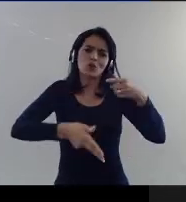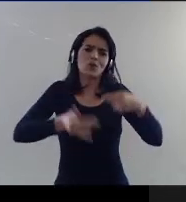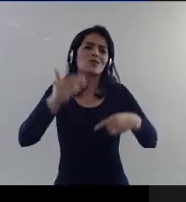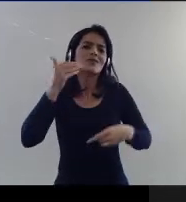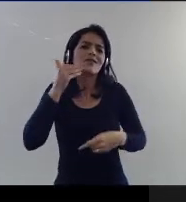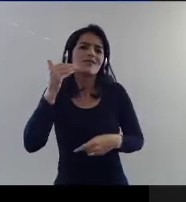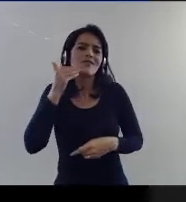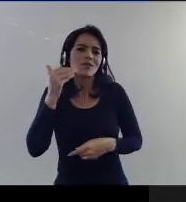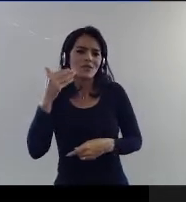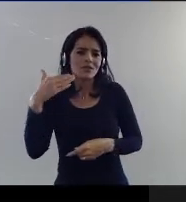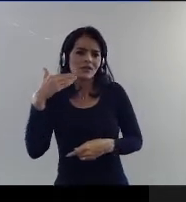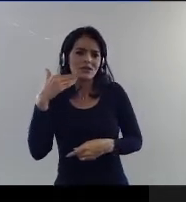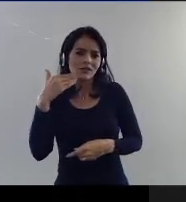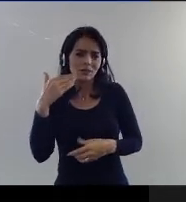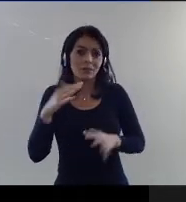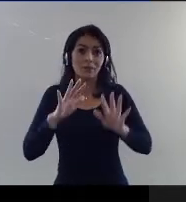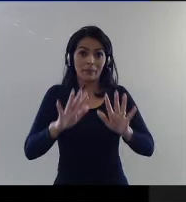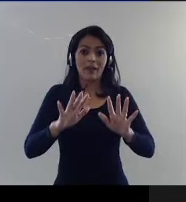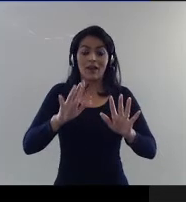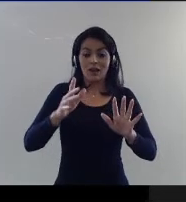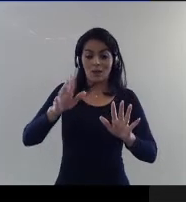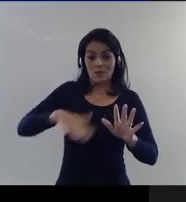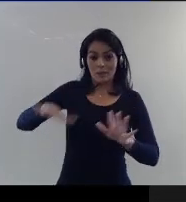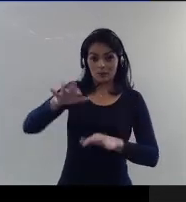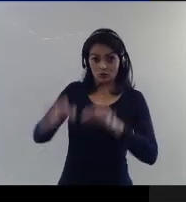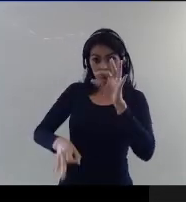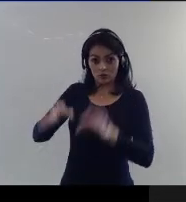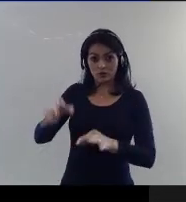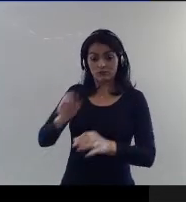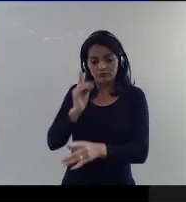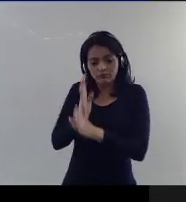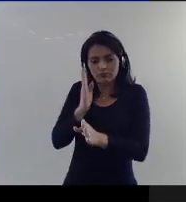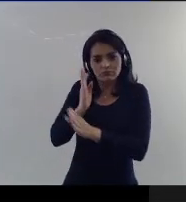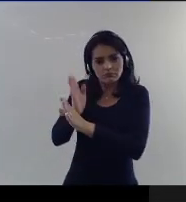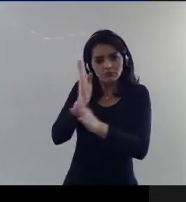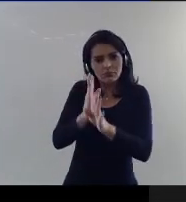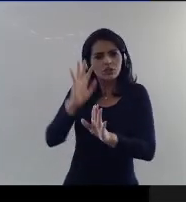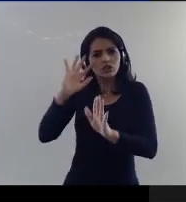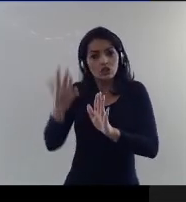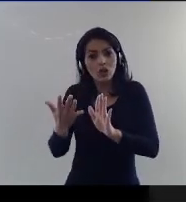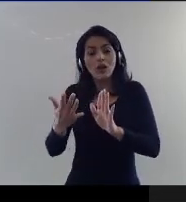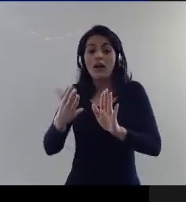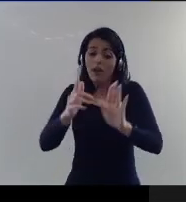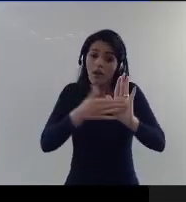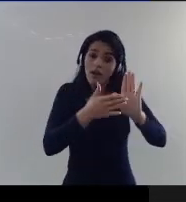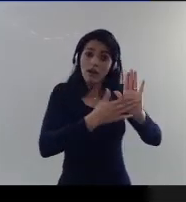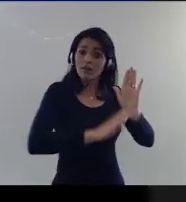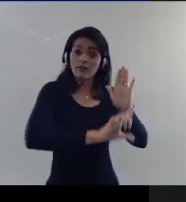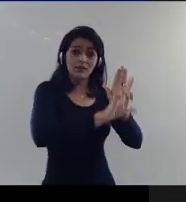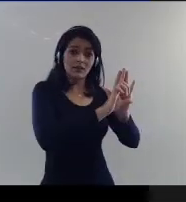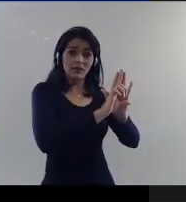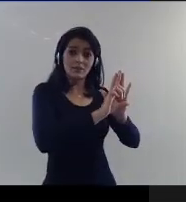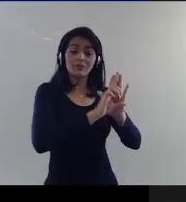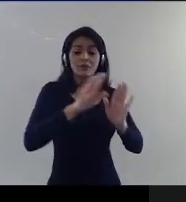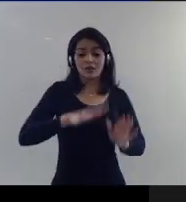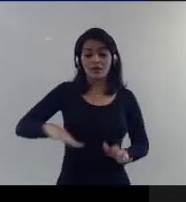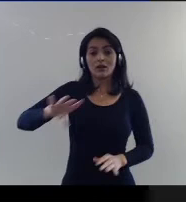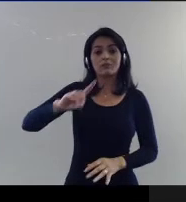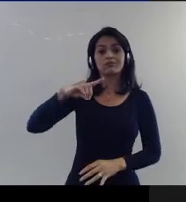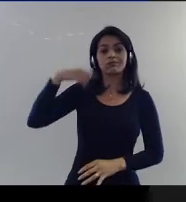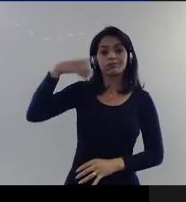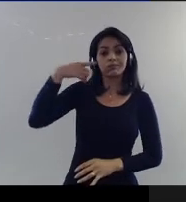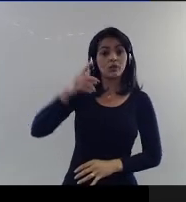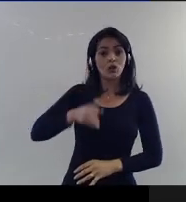problemas jurídicos, né, encontram aí as suas soluções no ordenamento jurídico. Então, o direito continua sendo direito,